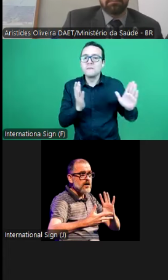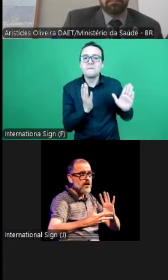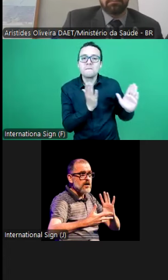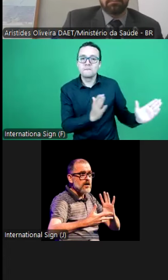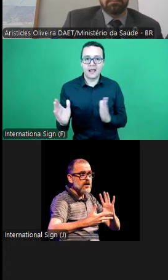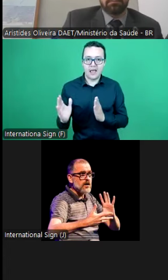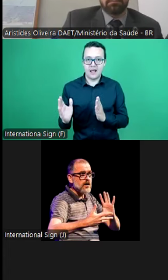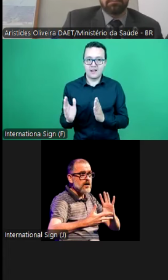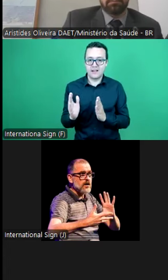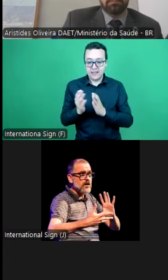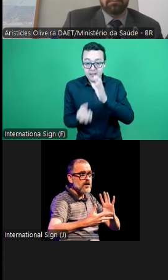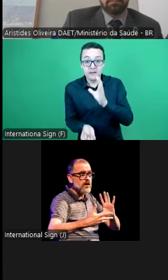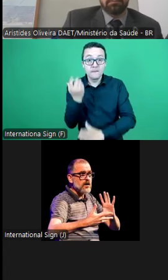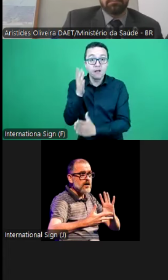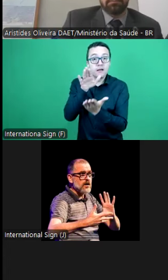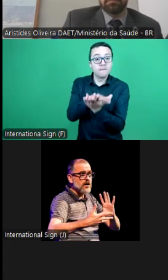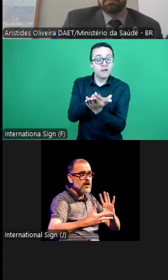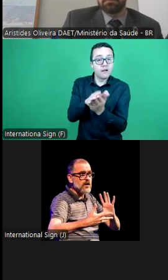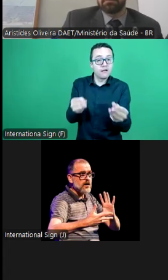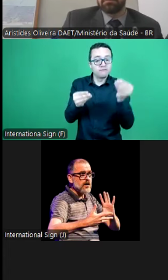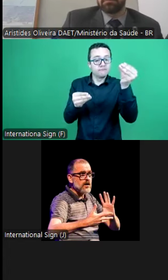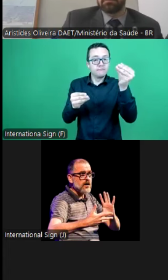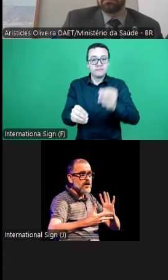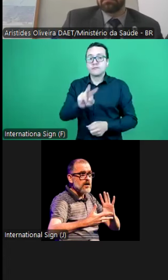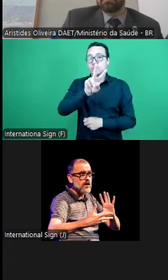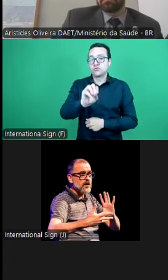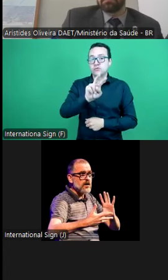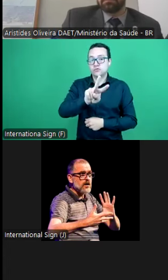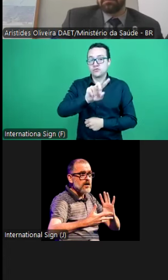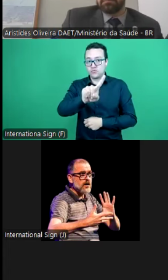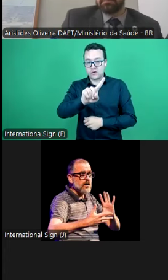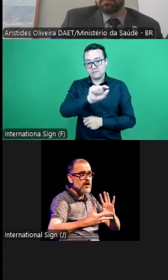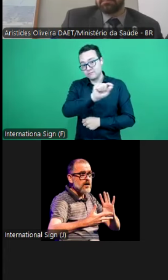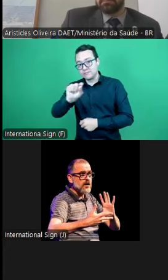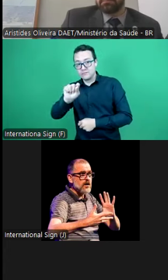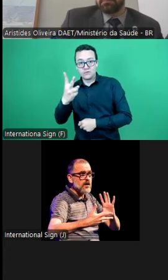em 2021. E o plano 2021 até o 2030.